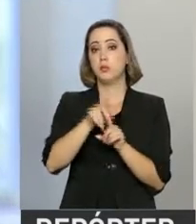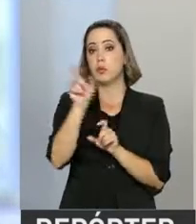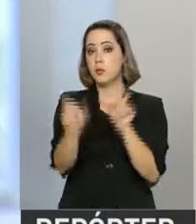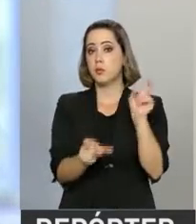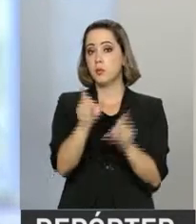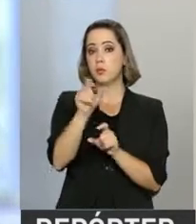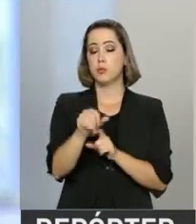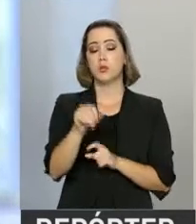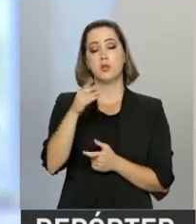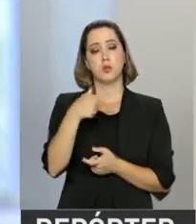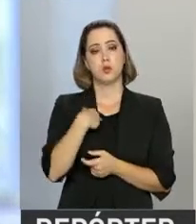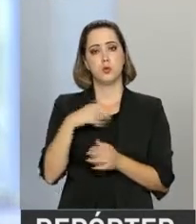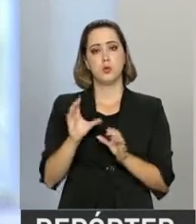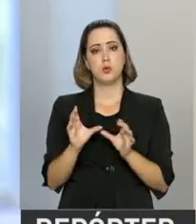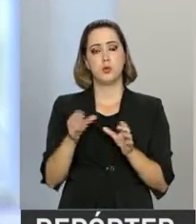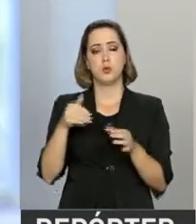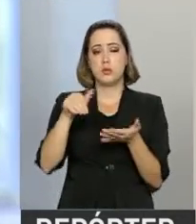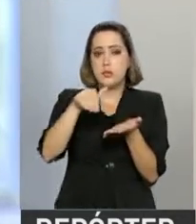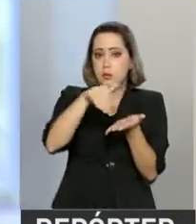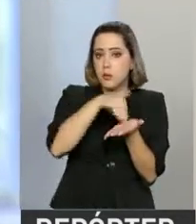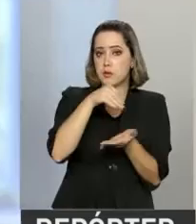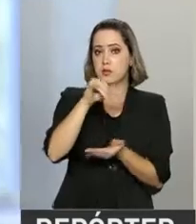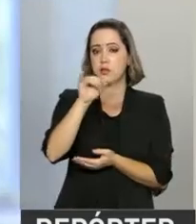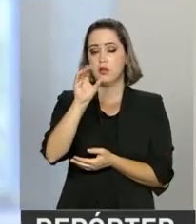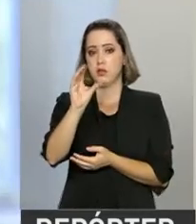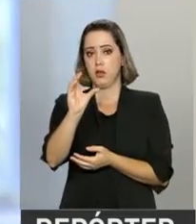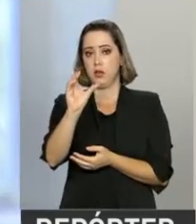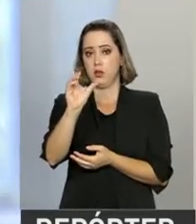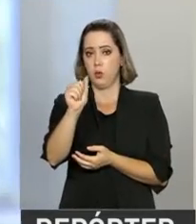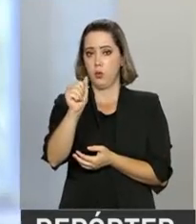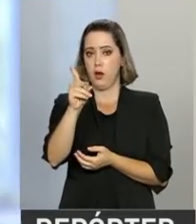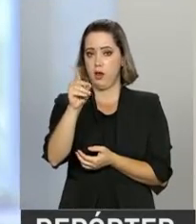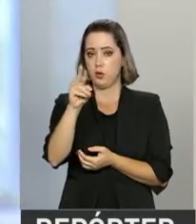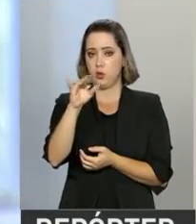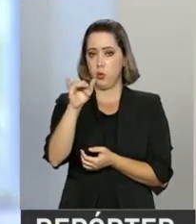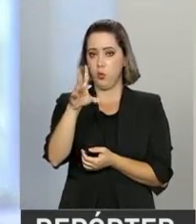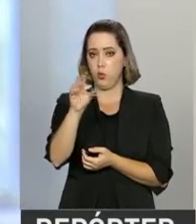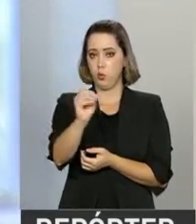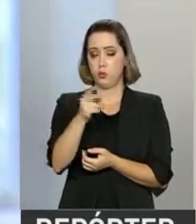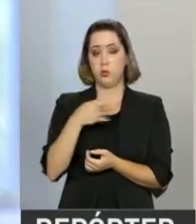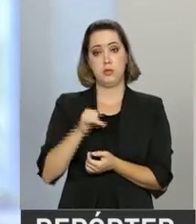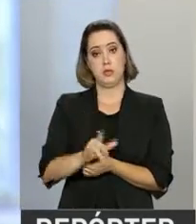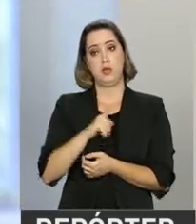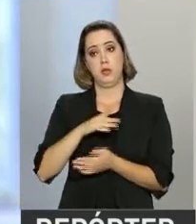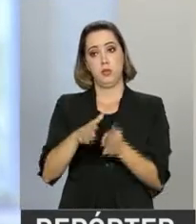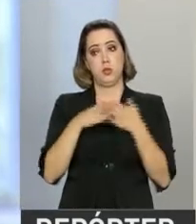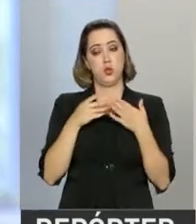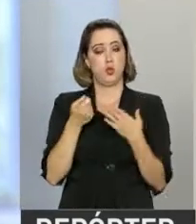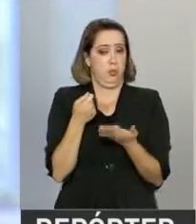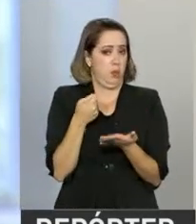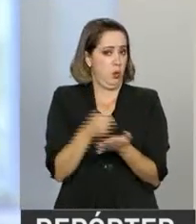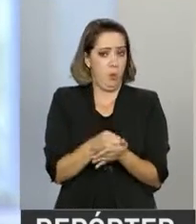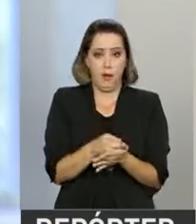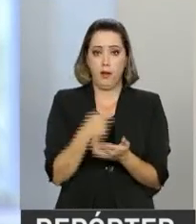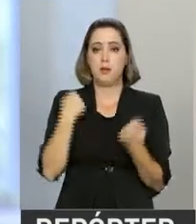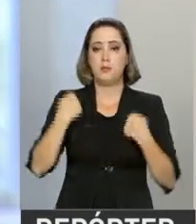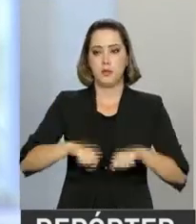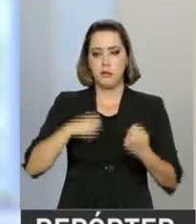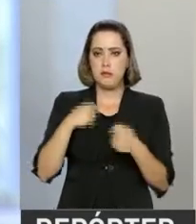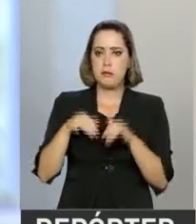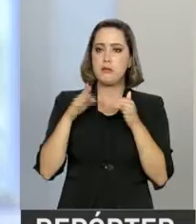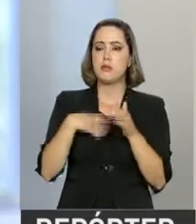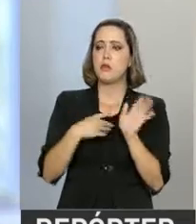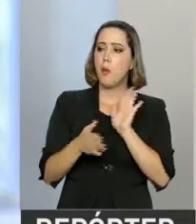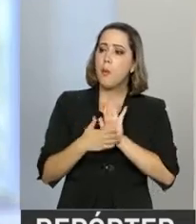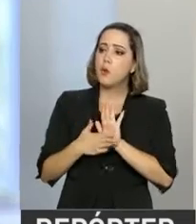para Famílias de Baixa Renda do Governo Federal. Quem pedir a isenção do pagamento terá de comprovar a necessidade.